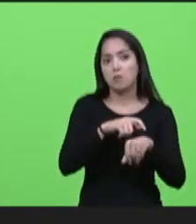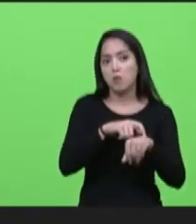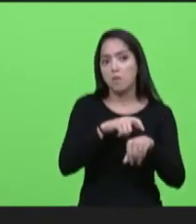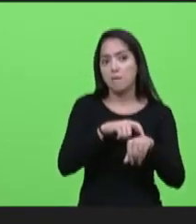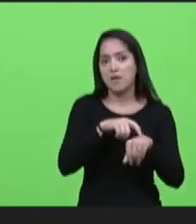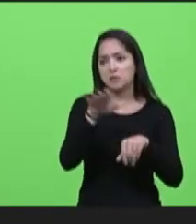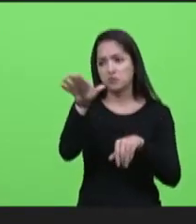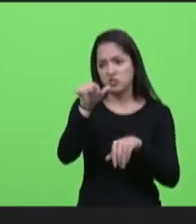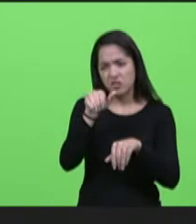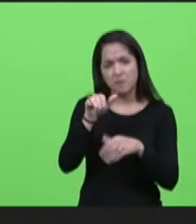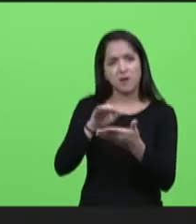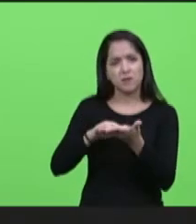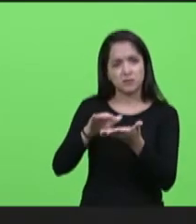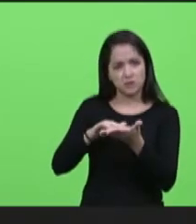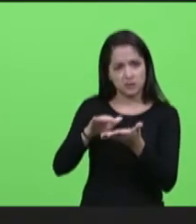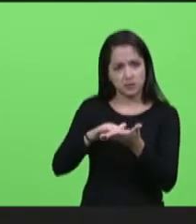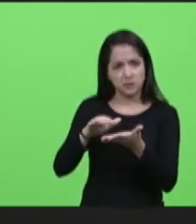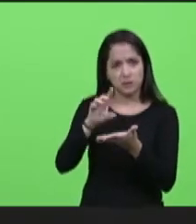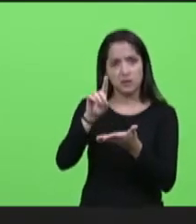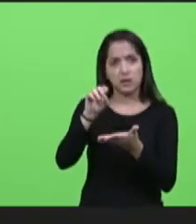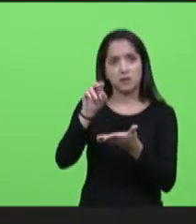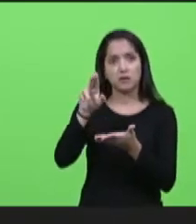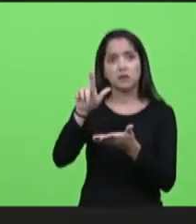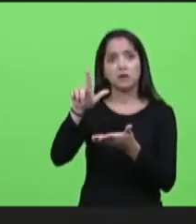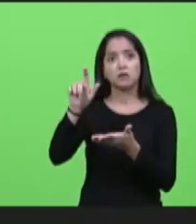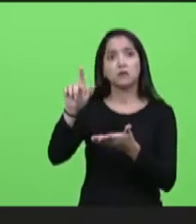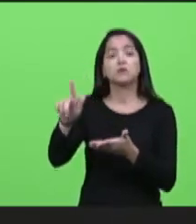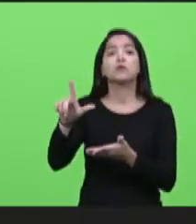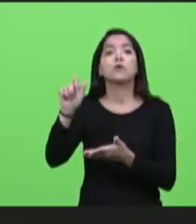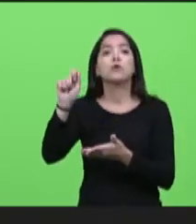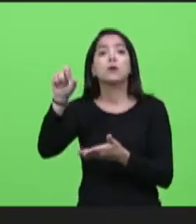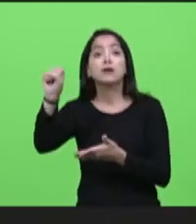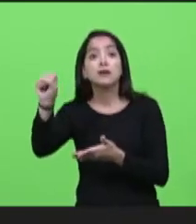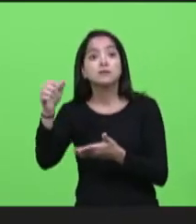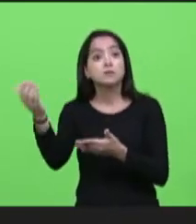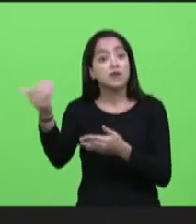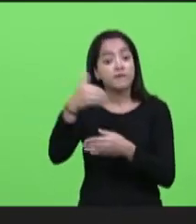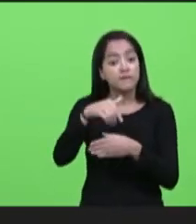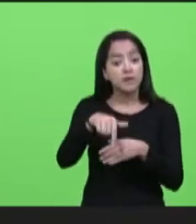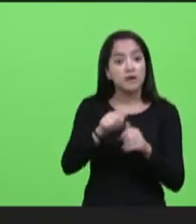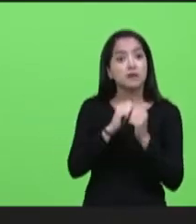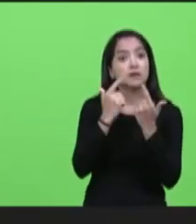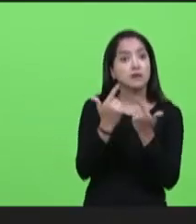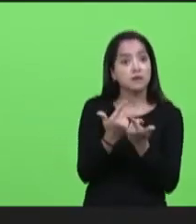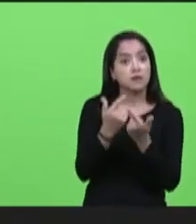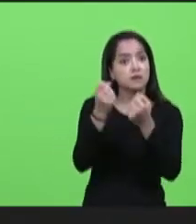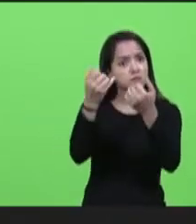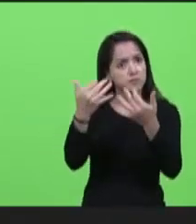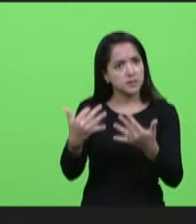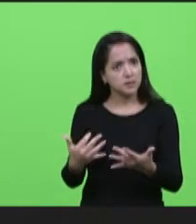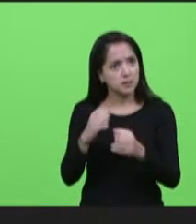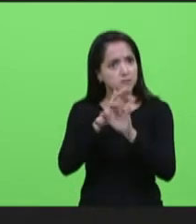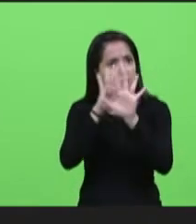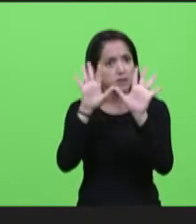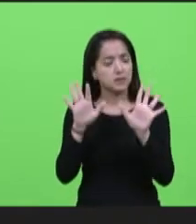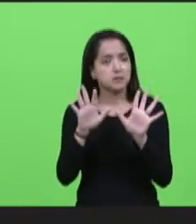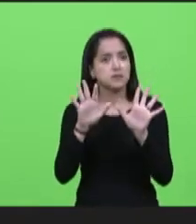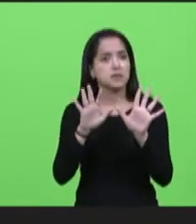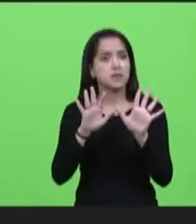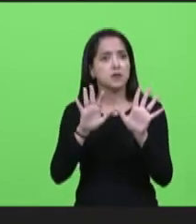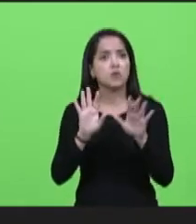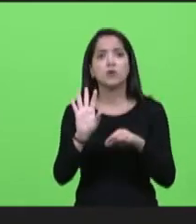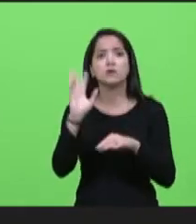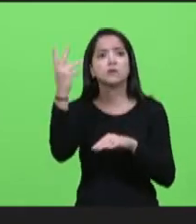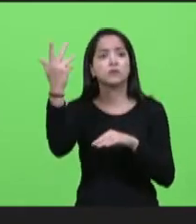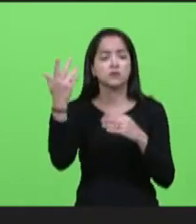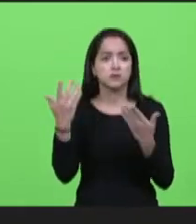o secretário Douglas Borba, da Casa Civil, para vir à Assembleia prestar esclarecimentos dessa situação toda em nome do